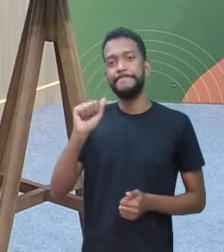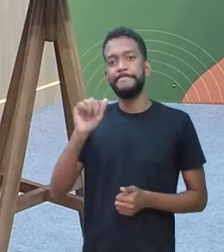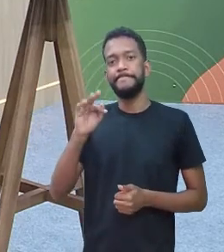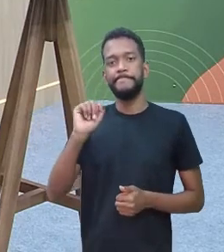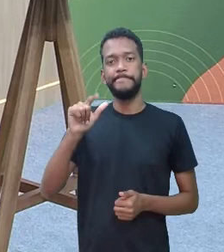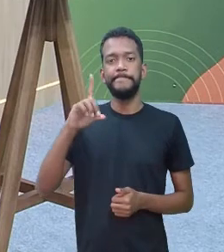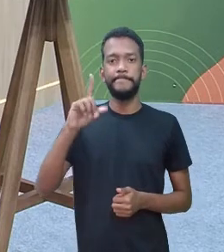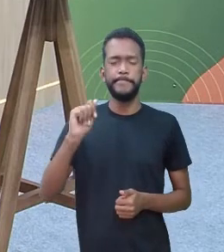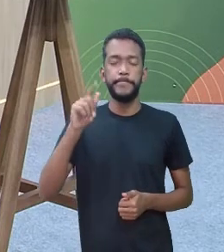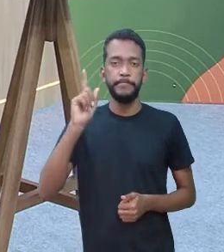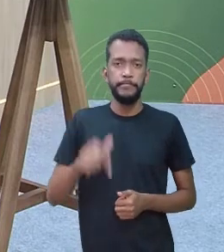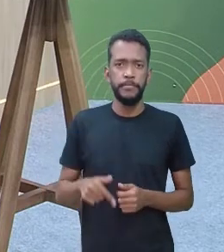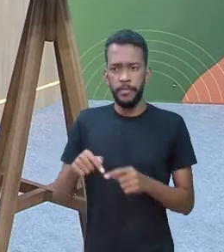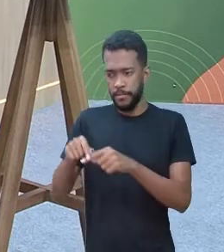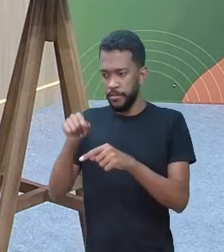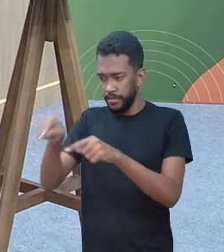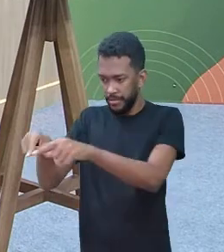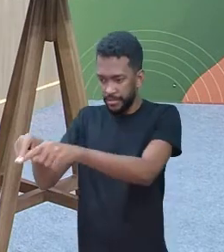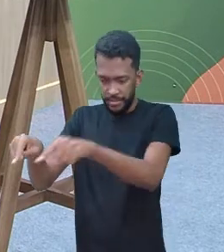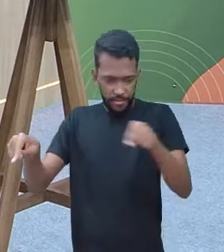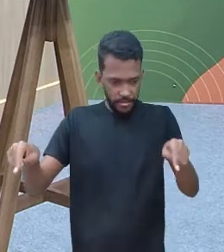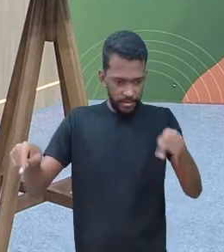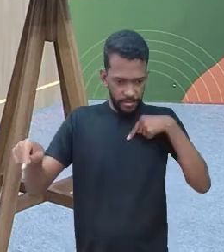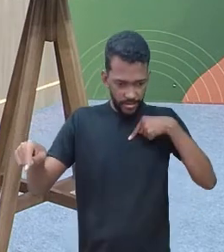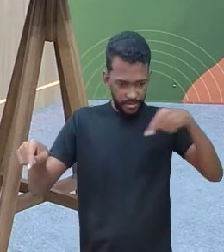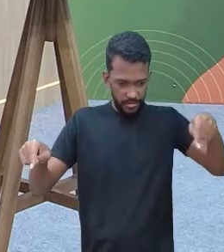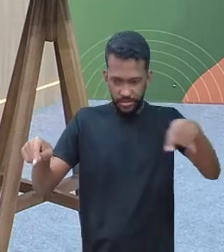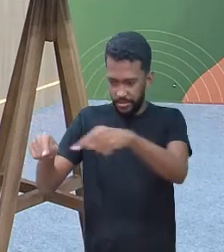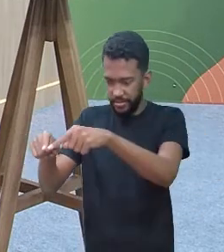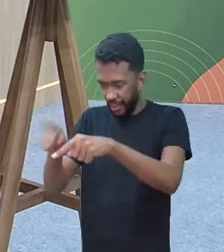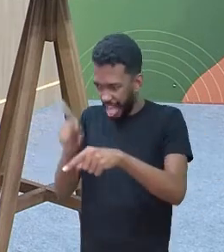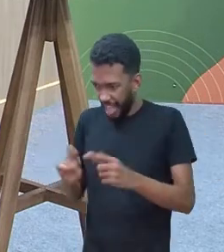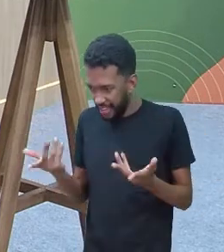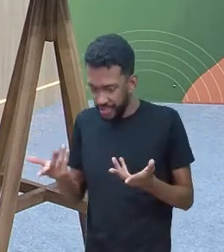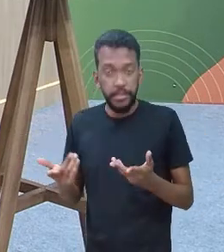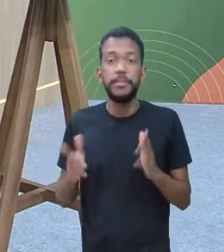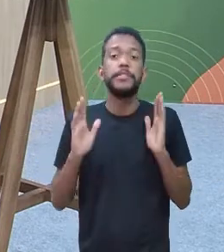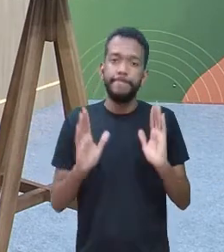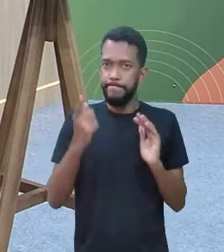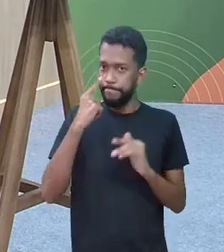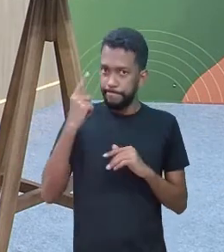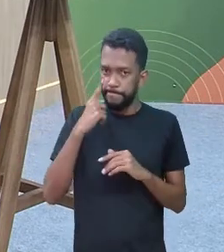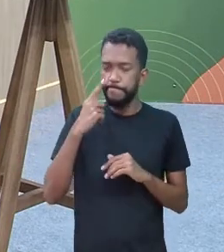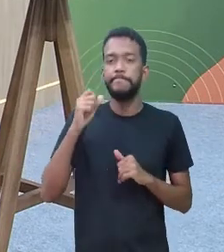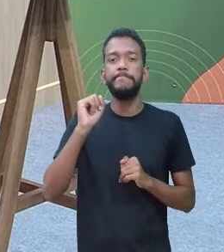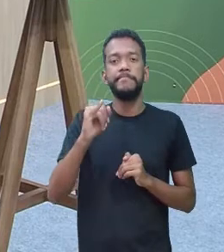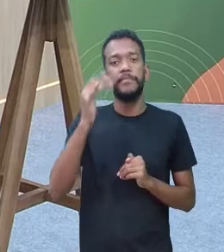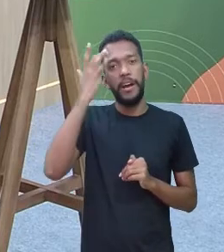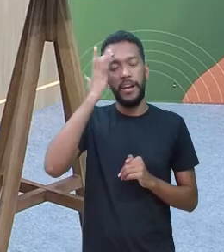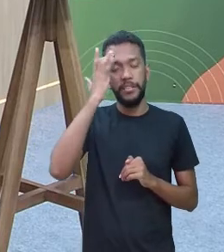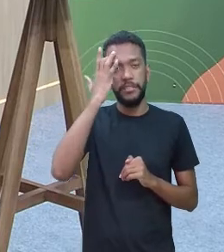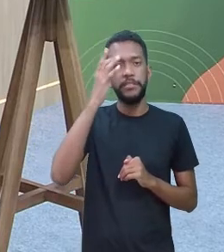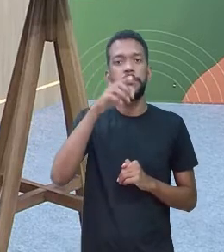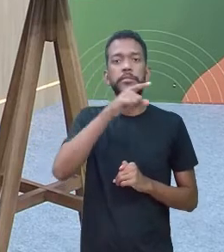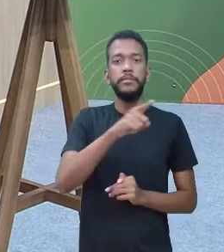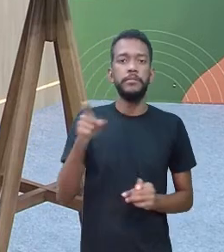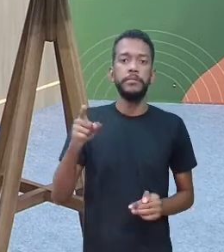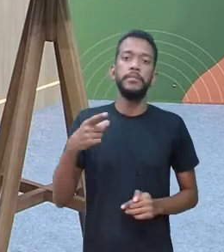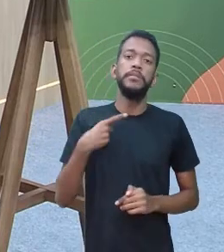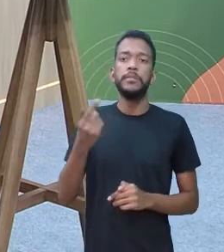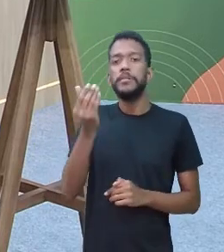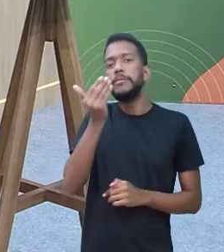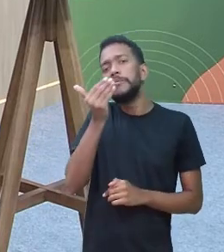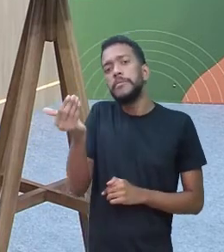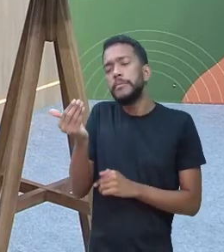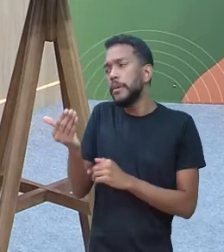uma intermediária entre o pasto, né, e nós? Vamos ver. Será que vocês estão arriscando aí? Pede ajuda para quem